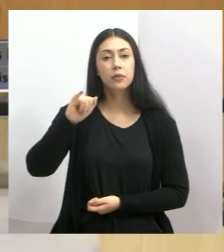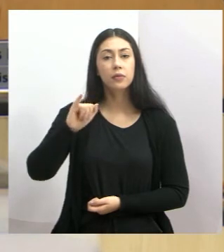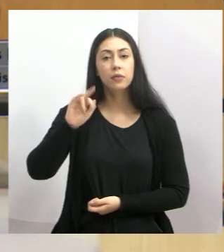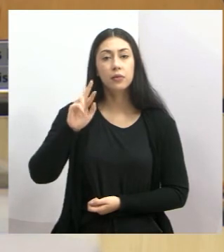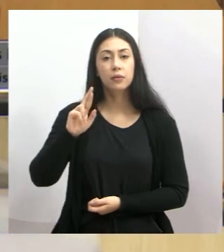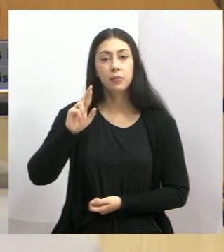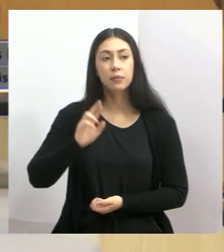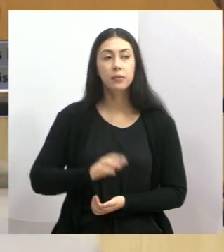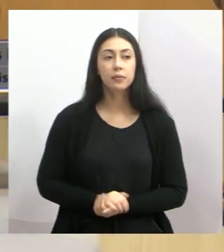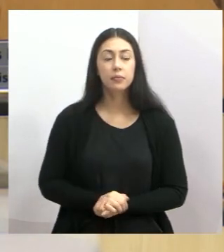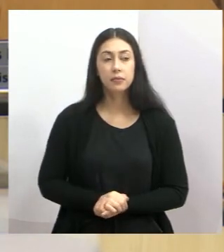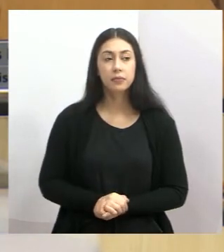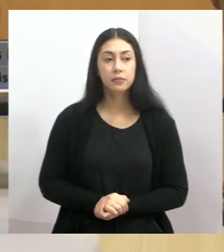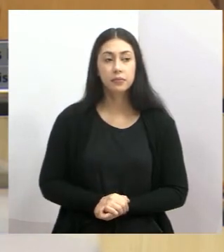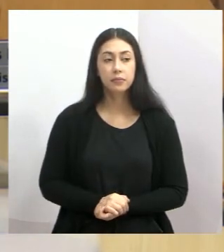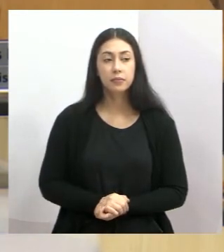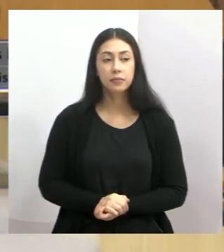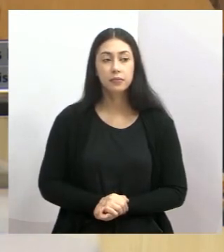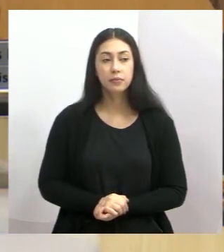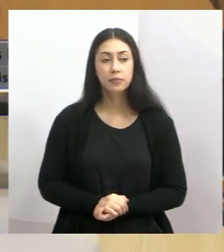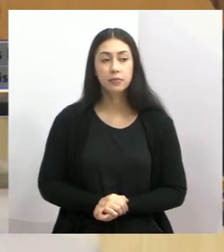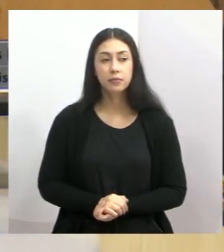Meia Lua